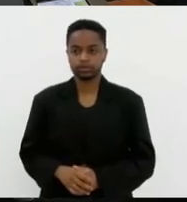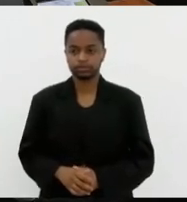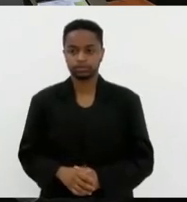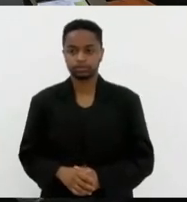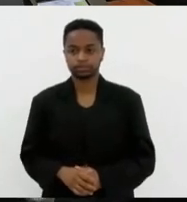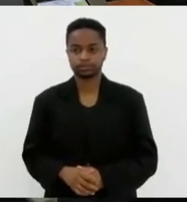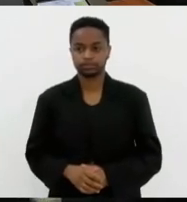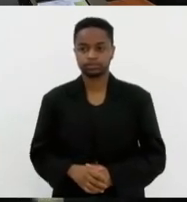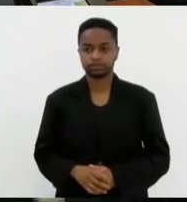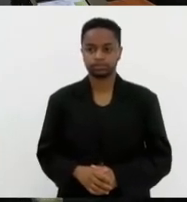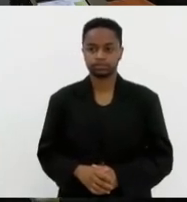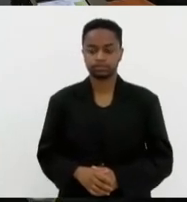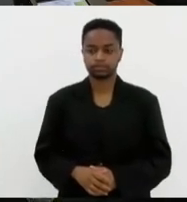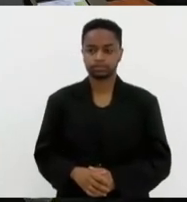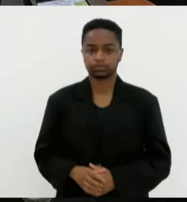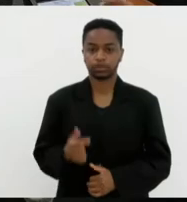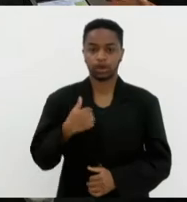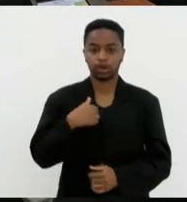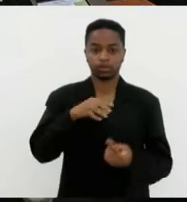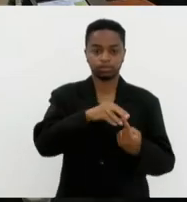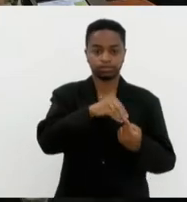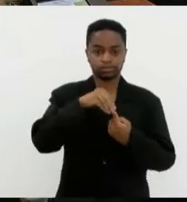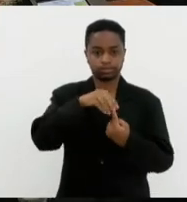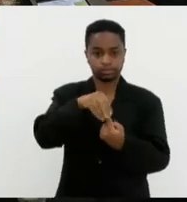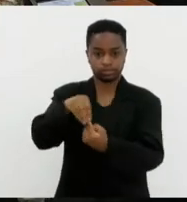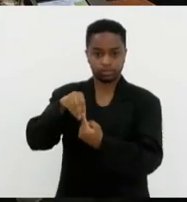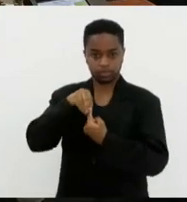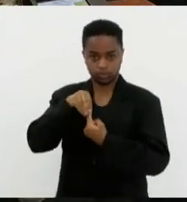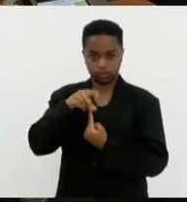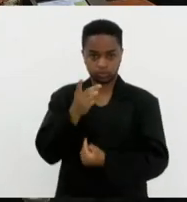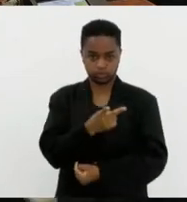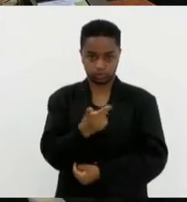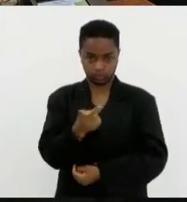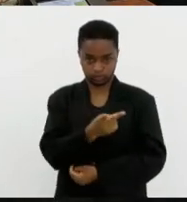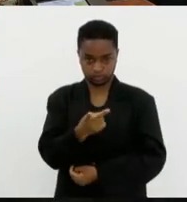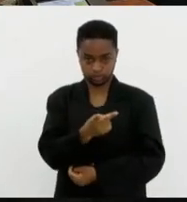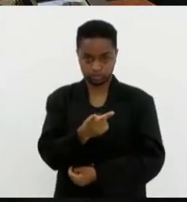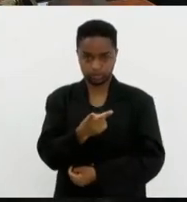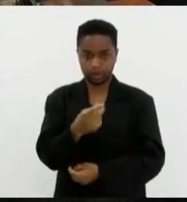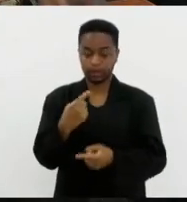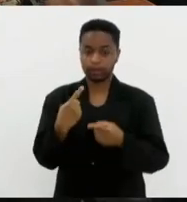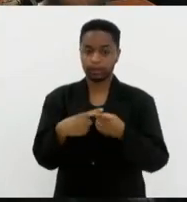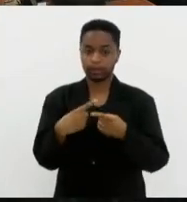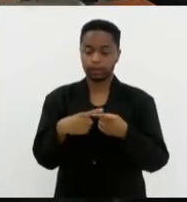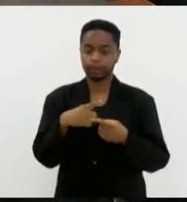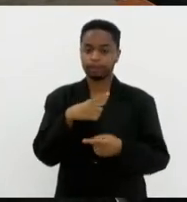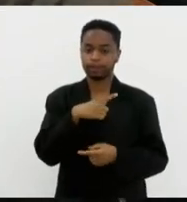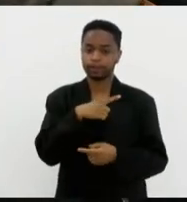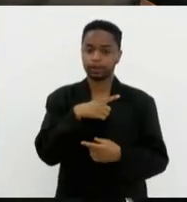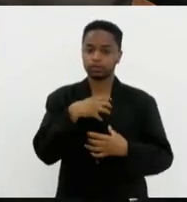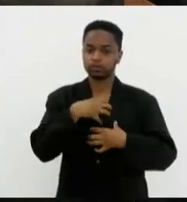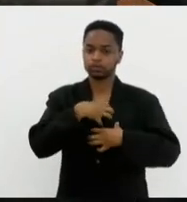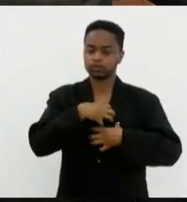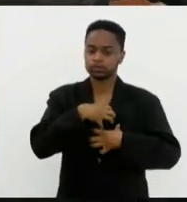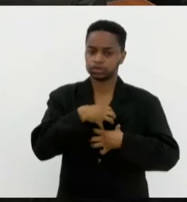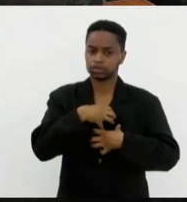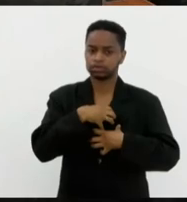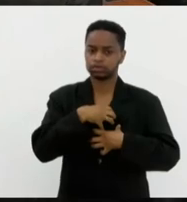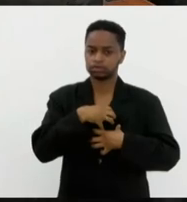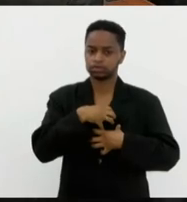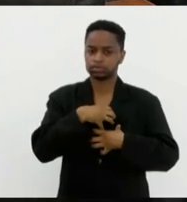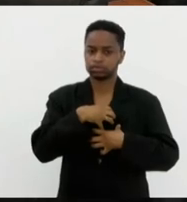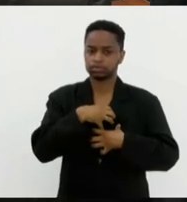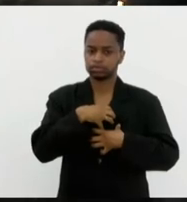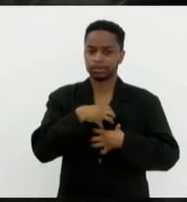e os nominei porque eles tiveram um sentimento de olhar